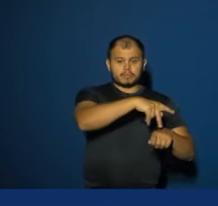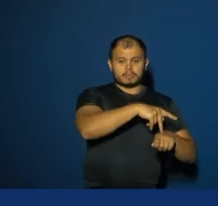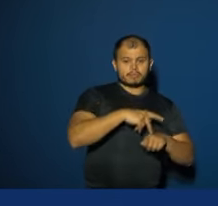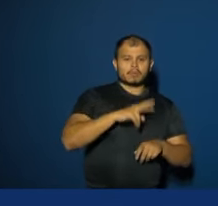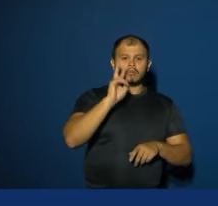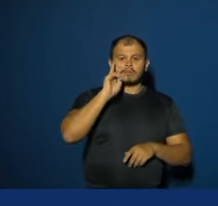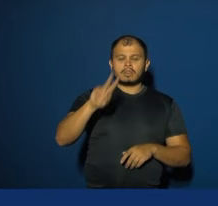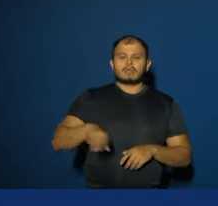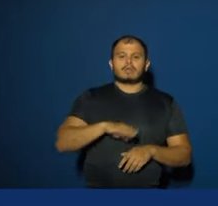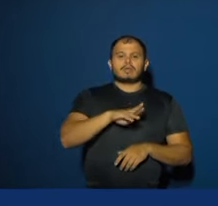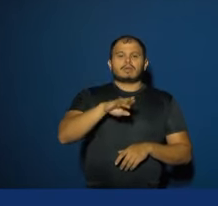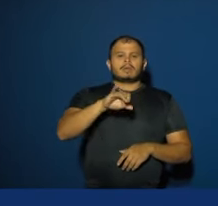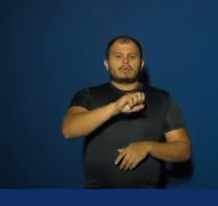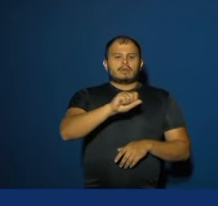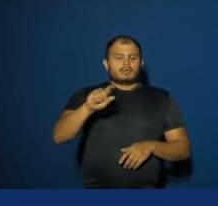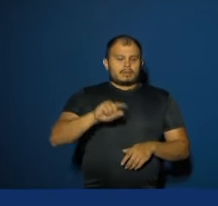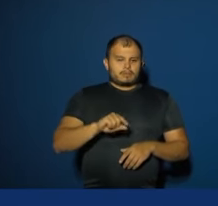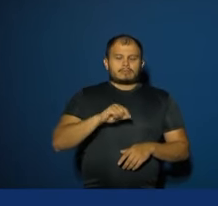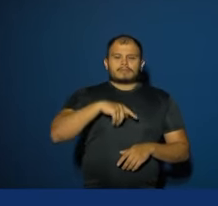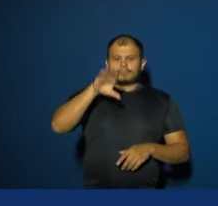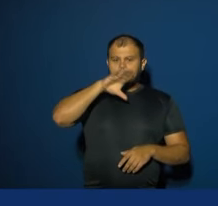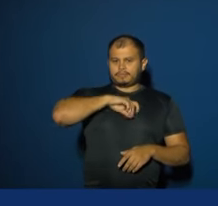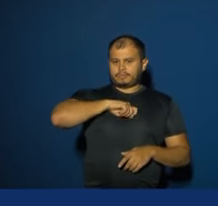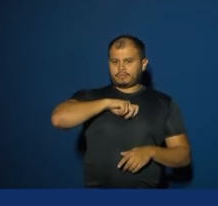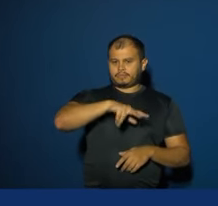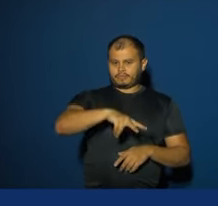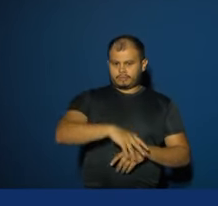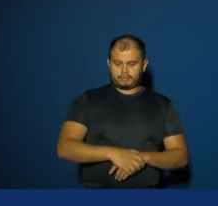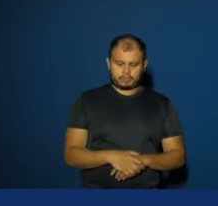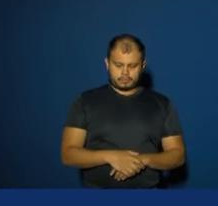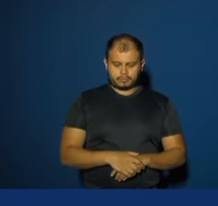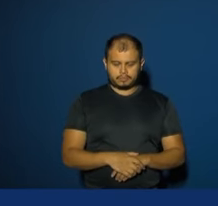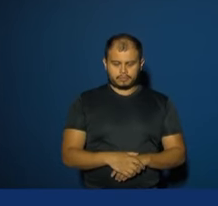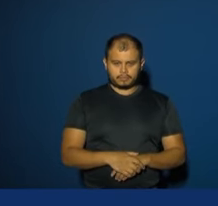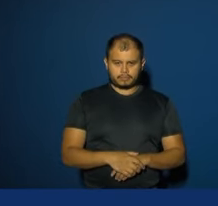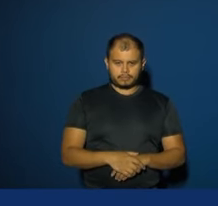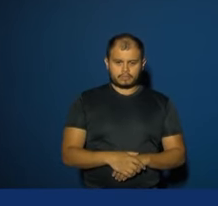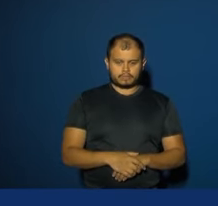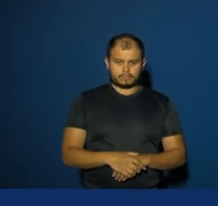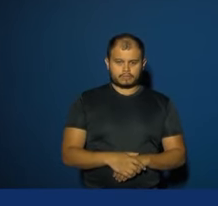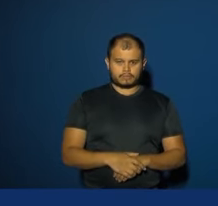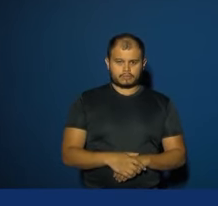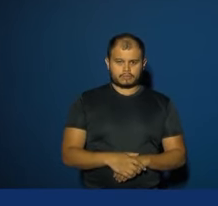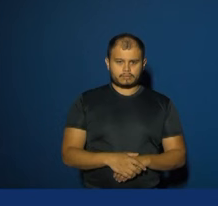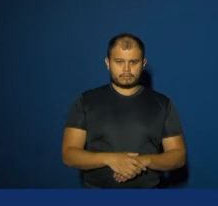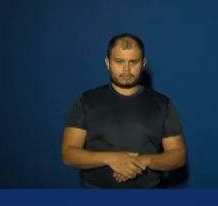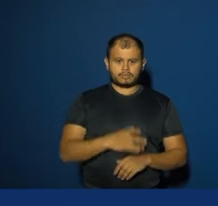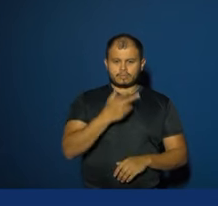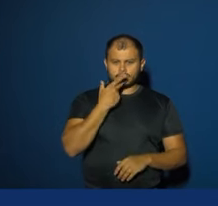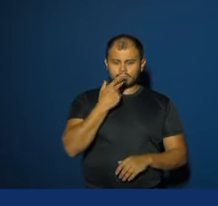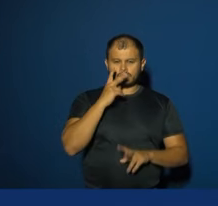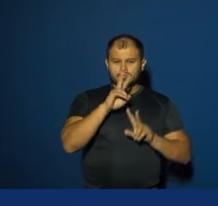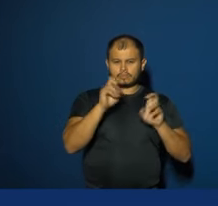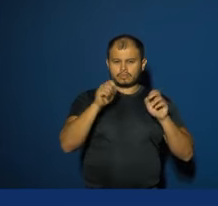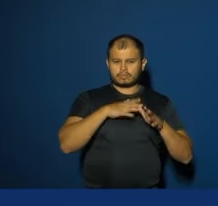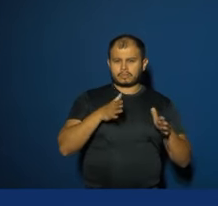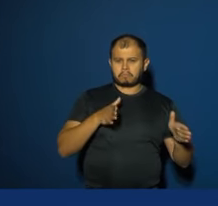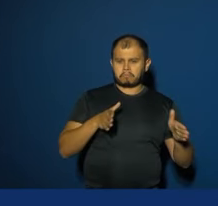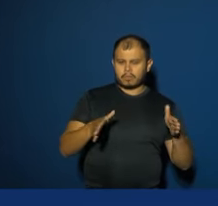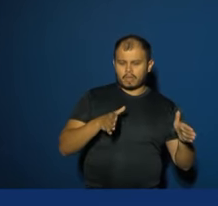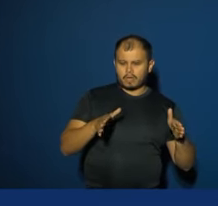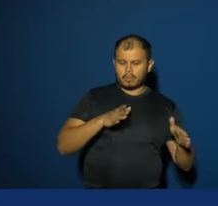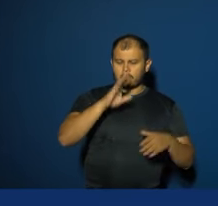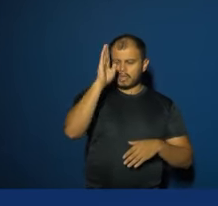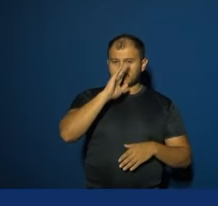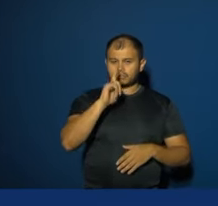eu já brisa é uma grande concessionária Portuguesa e o André falava aqui há pouco da desse período que o Brasil tem